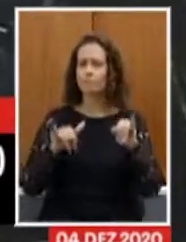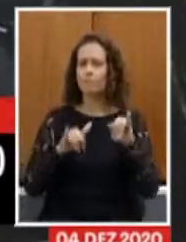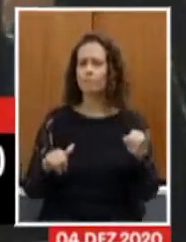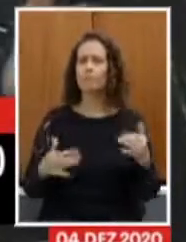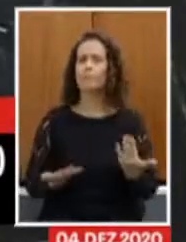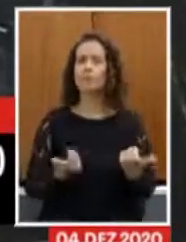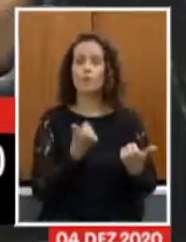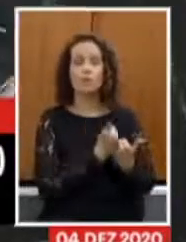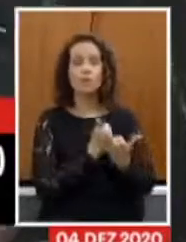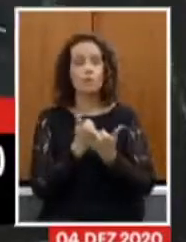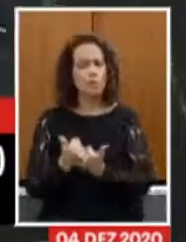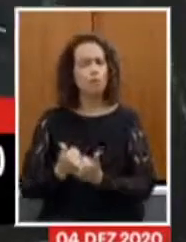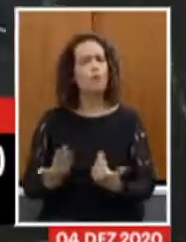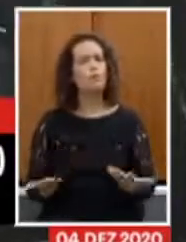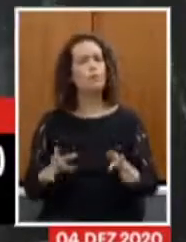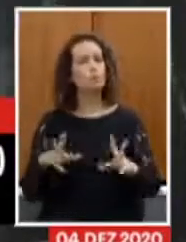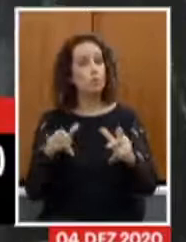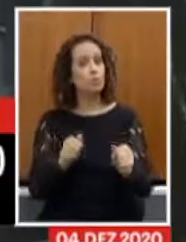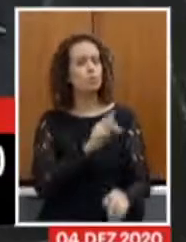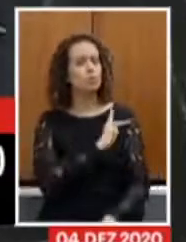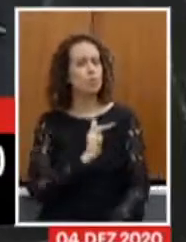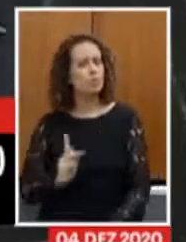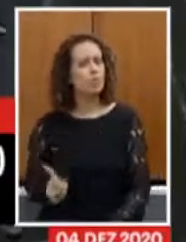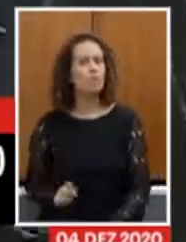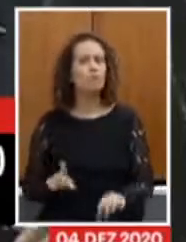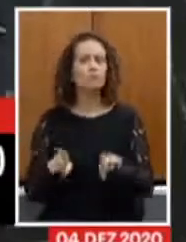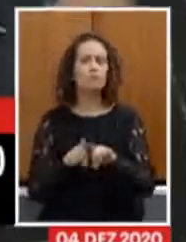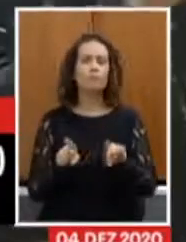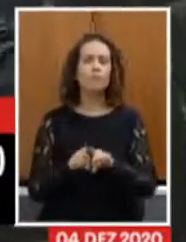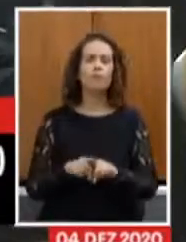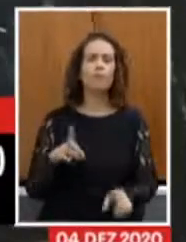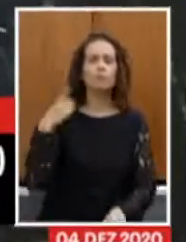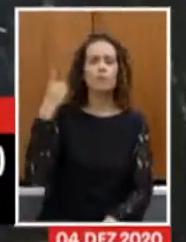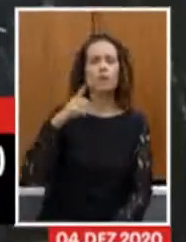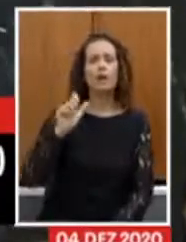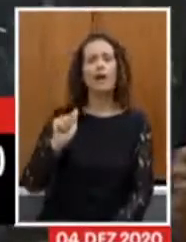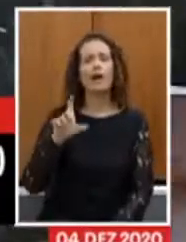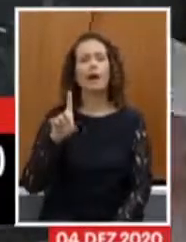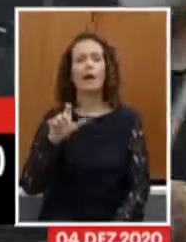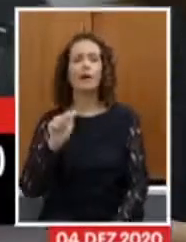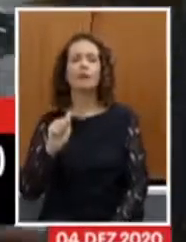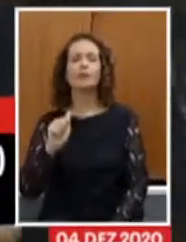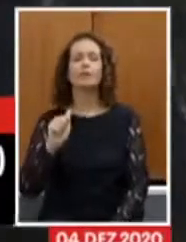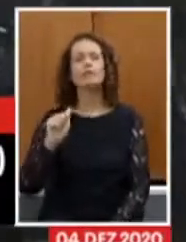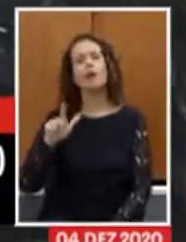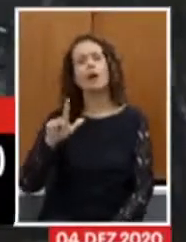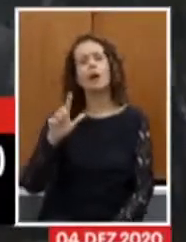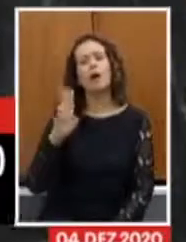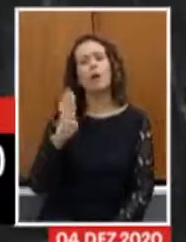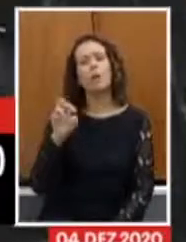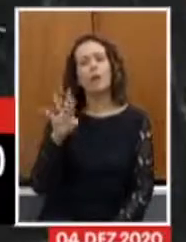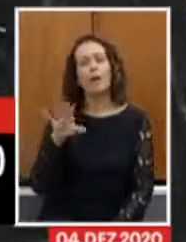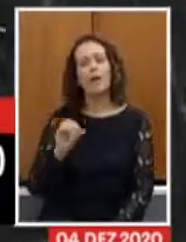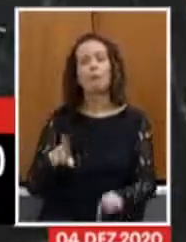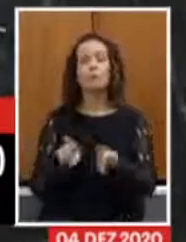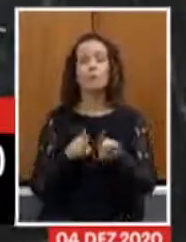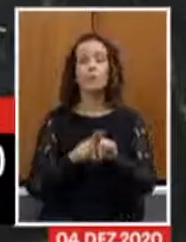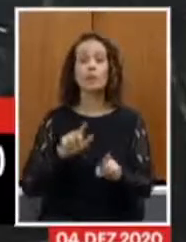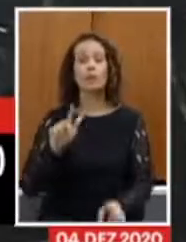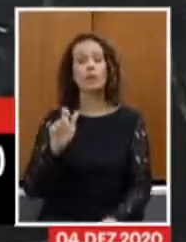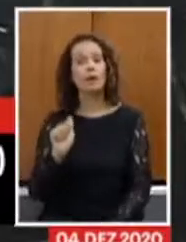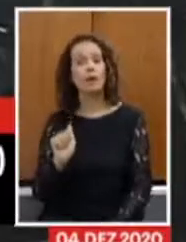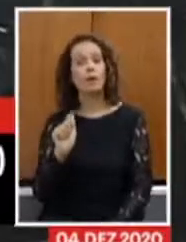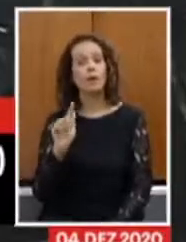muito apoio de todos os presidentes, pegando na época o deputado Adalcleve, agora com o deputado Agostinho, de forma